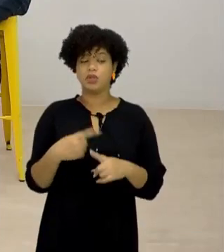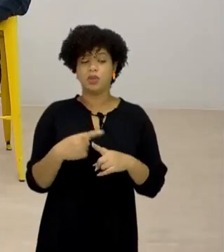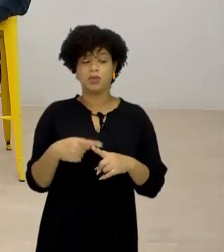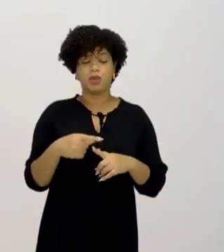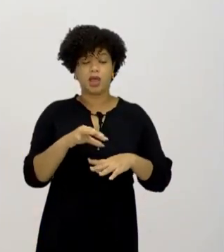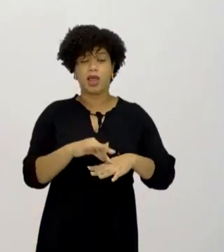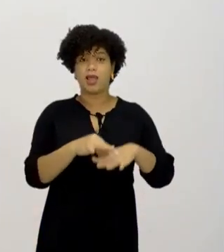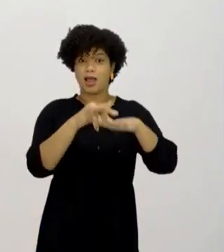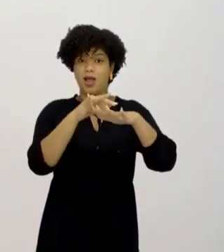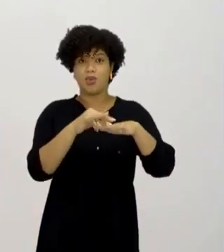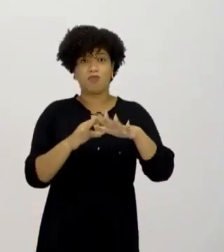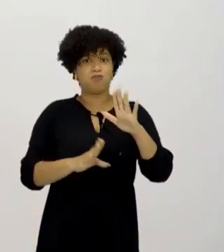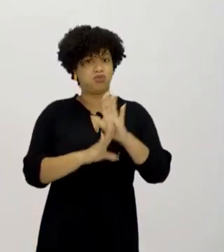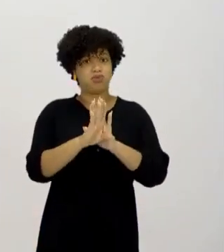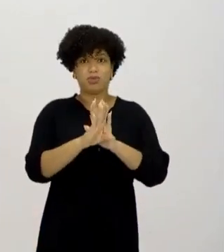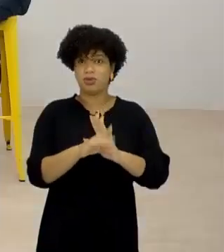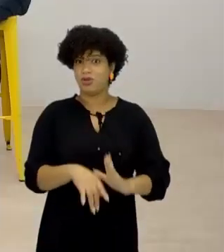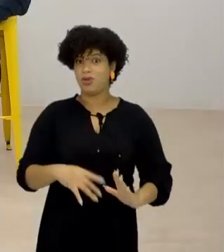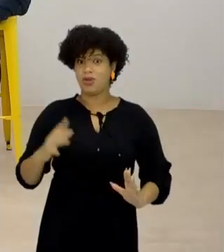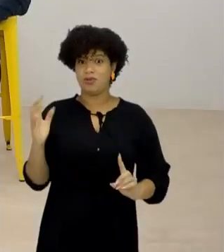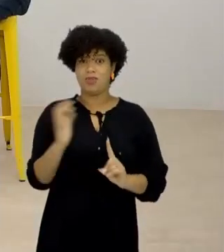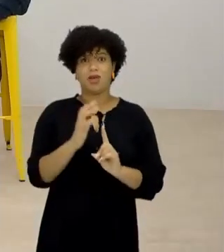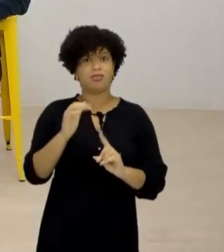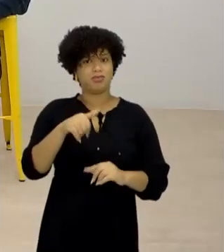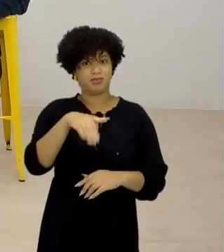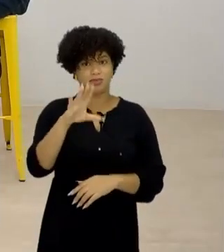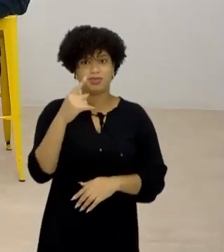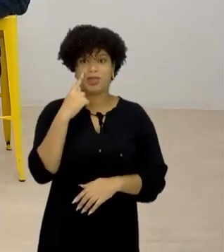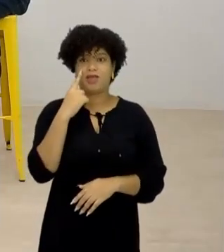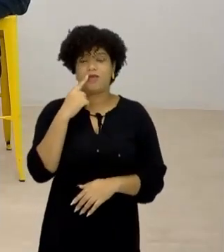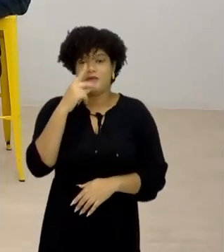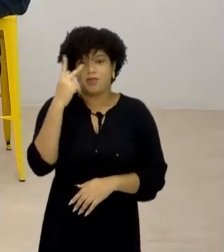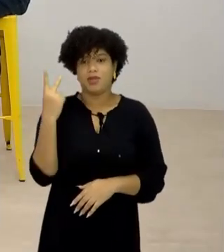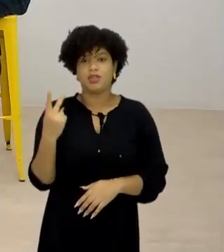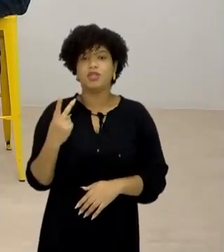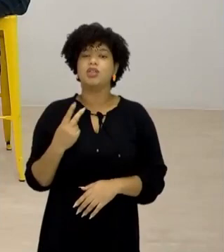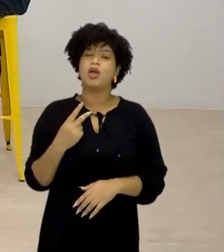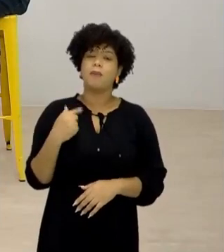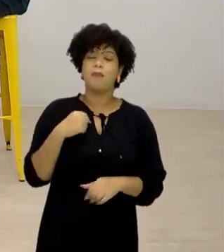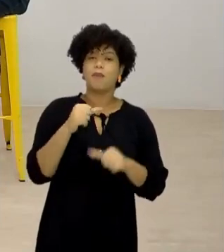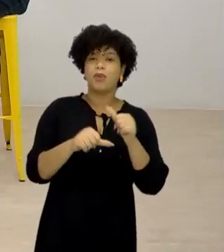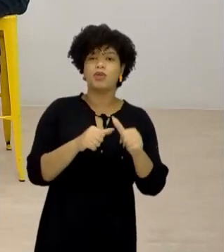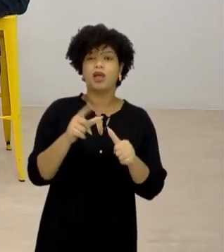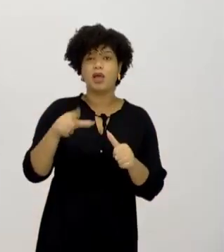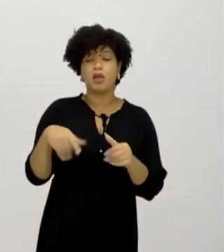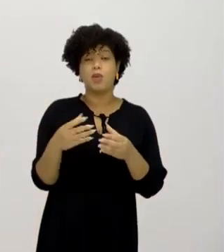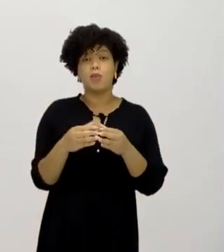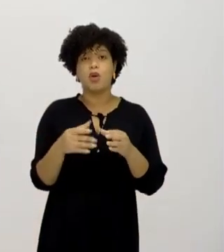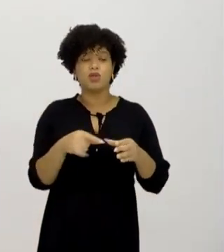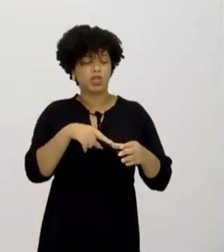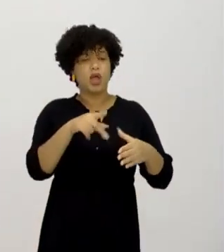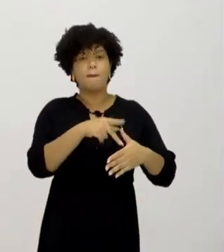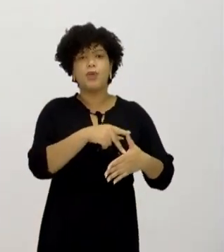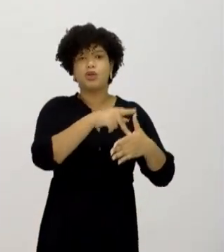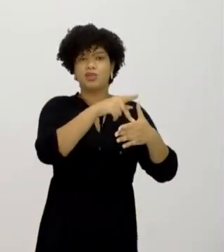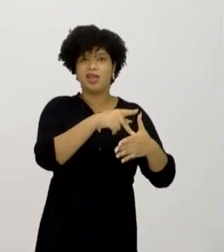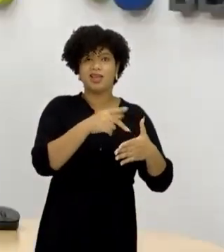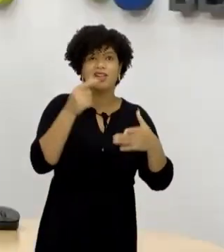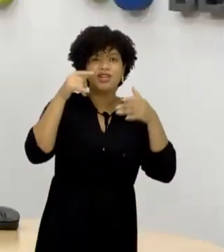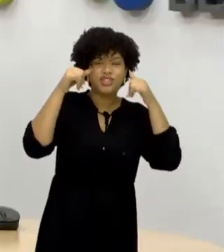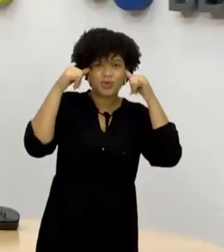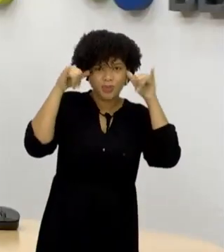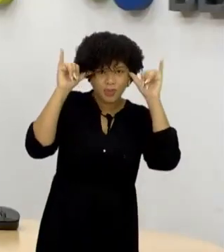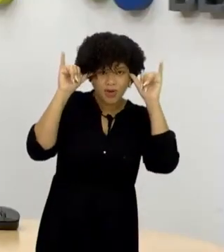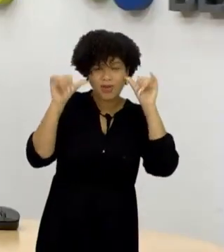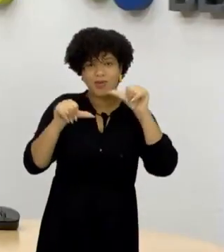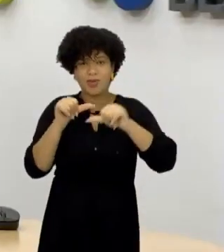carne hoje... Vai com certeza aparecer vai para os ovos também. Isso. A galera troca proteína bovina por proteína... Ou